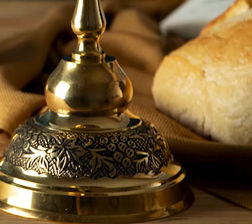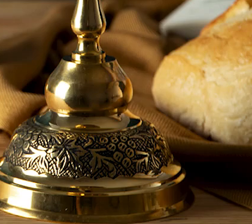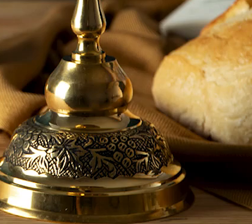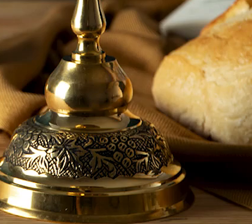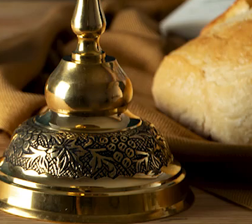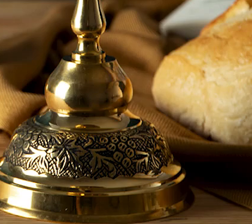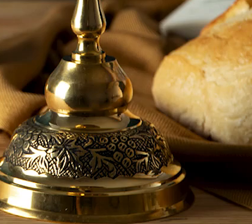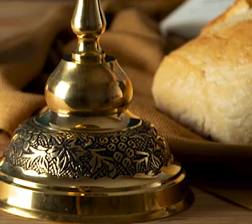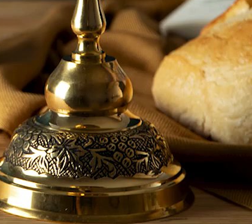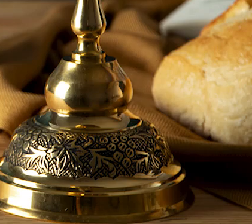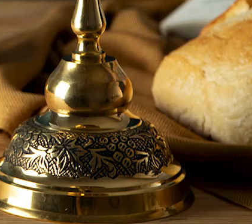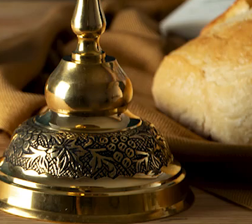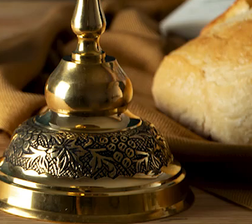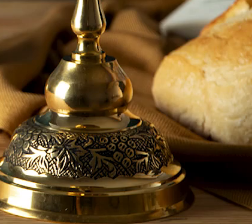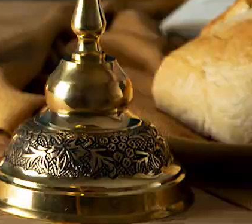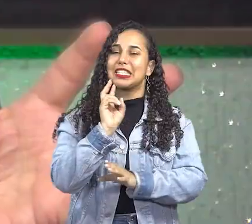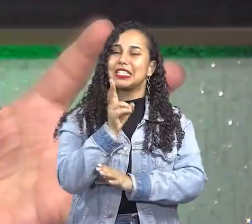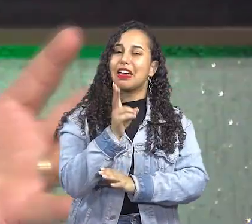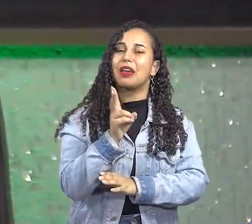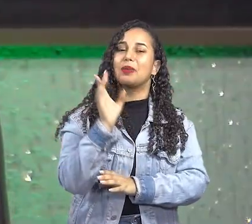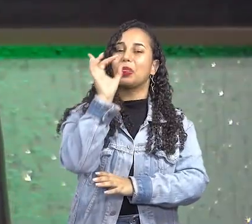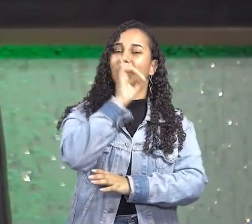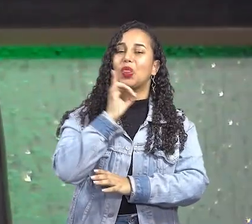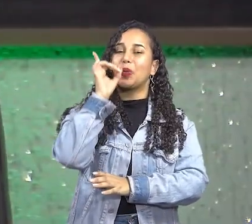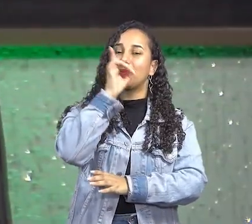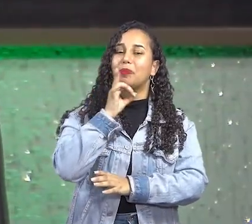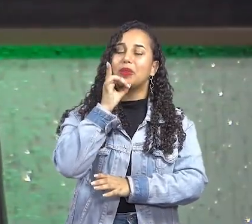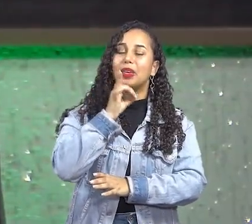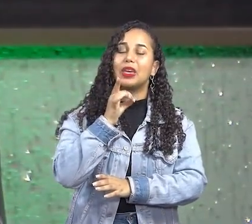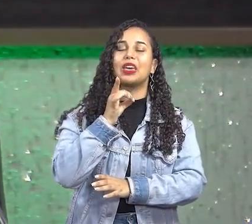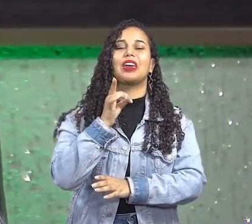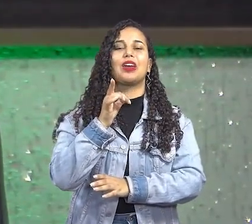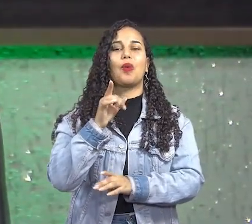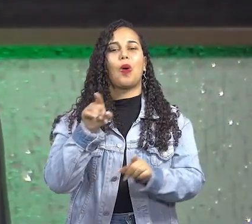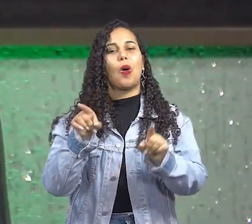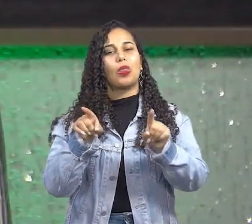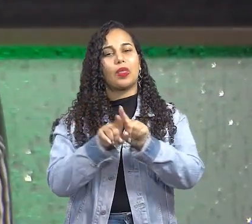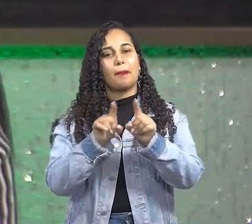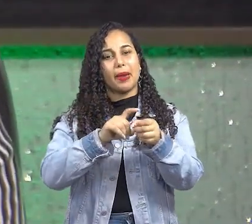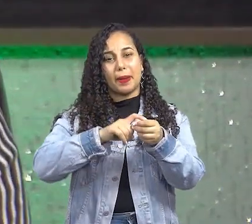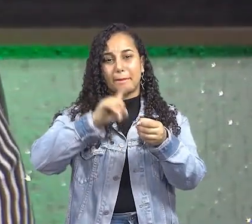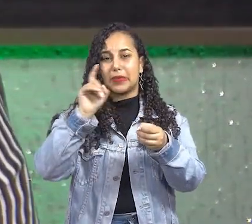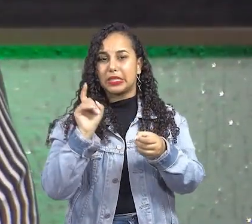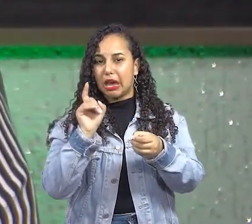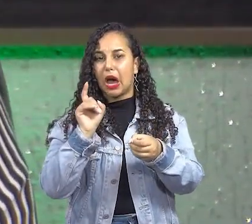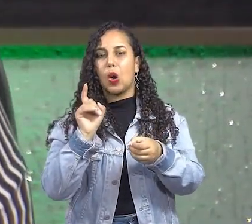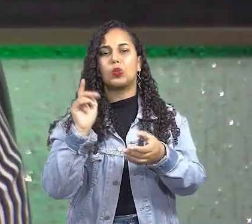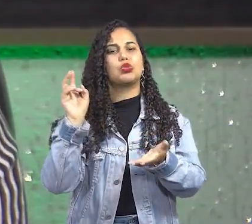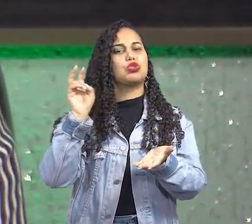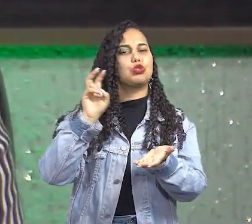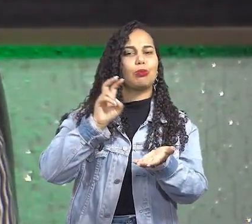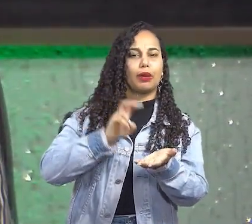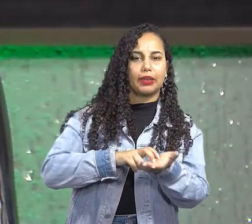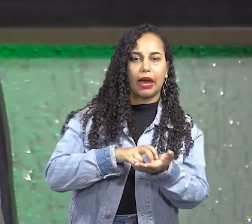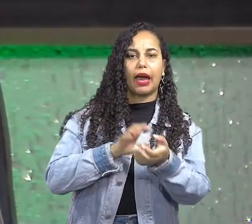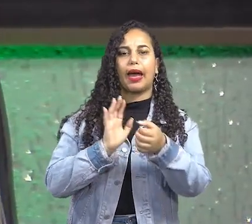domingo, que é o primeiro domingo de cada mês, também todas as missões, tanto pela manhã